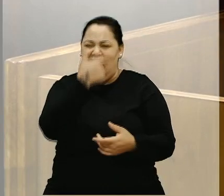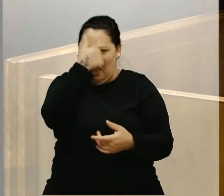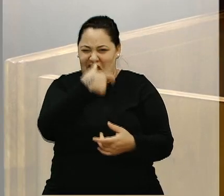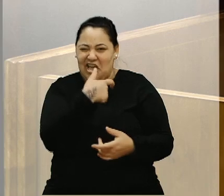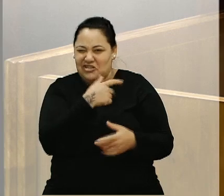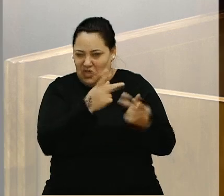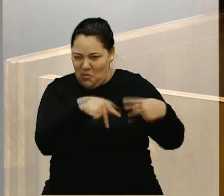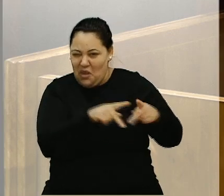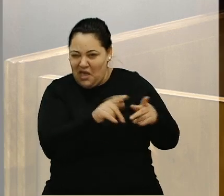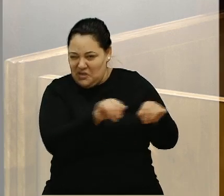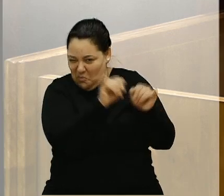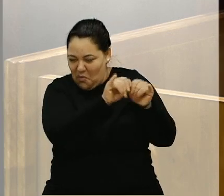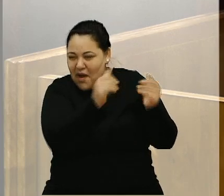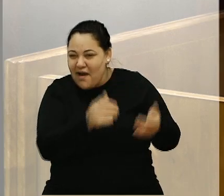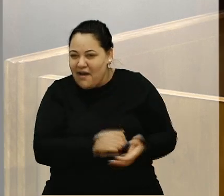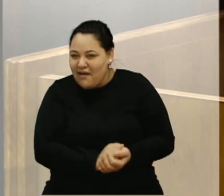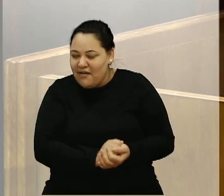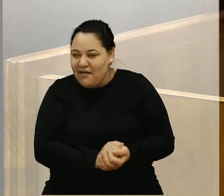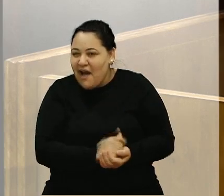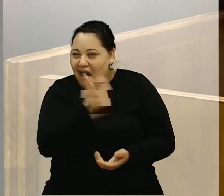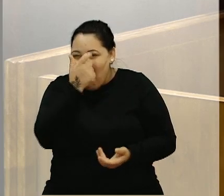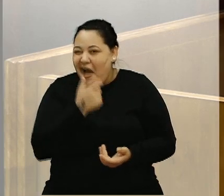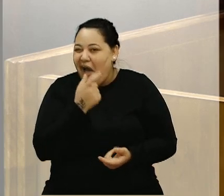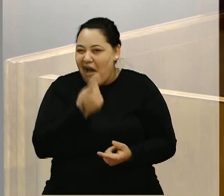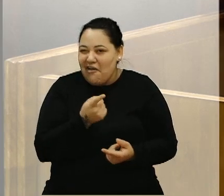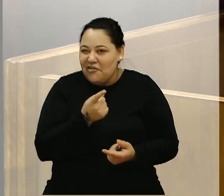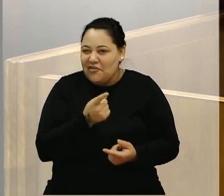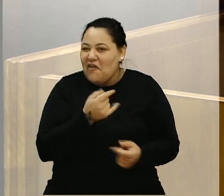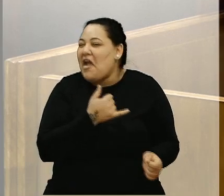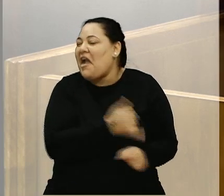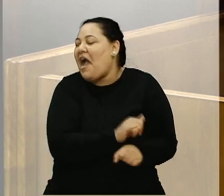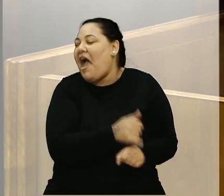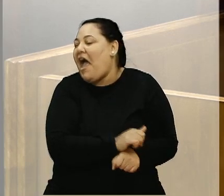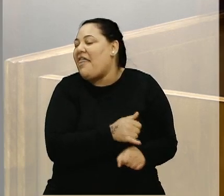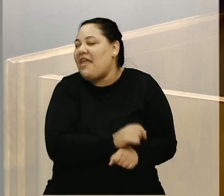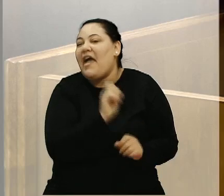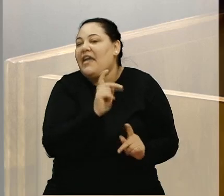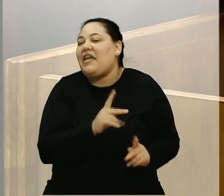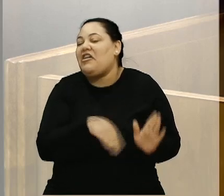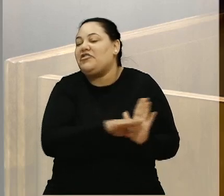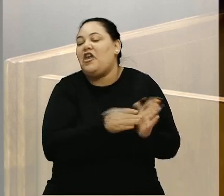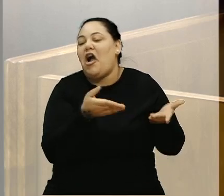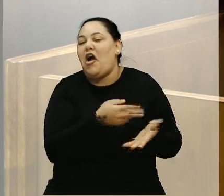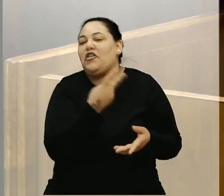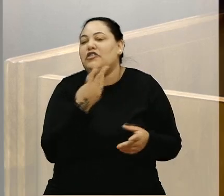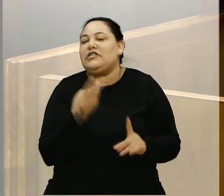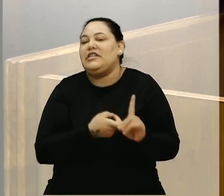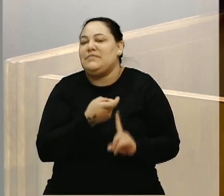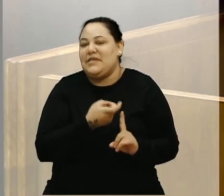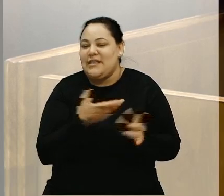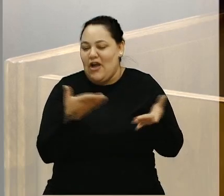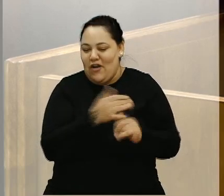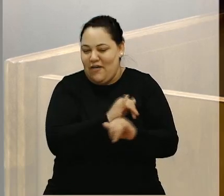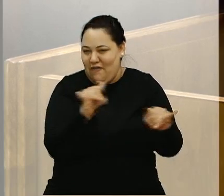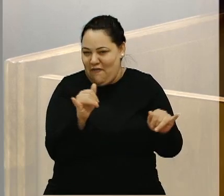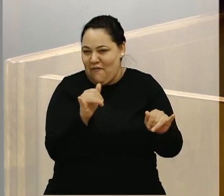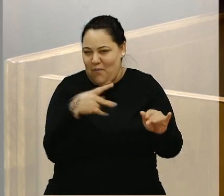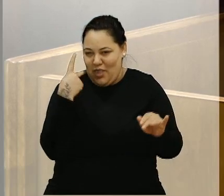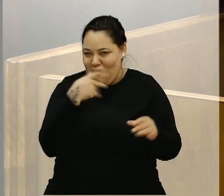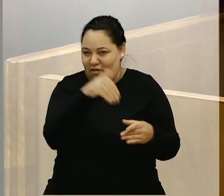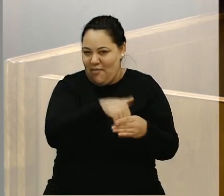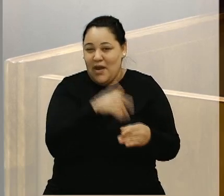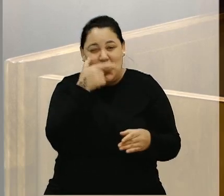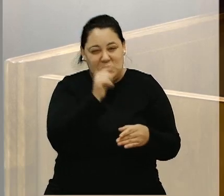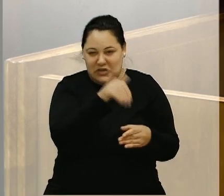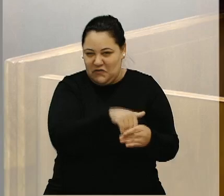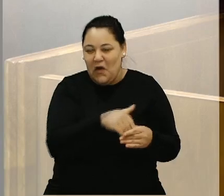bobo? Acho que os caras vão enganar que chegaram agora menos de 2, 3 meses da eleição? Pera aí,